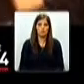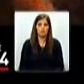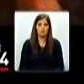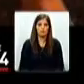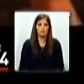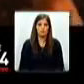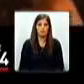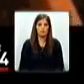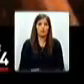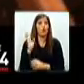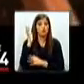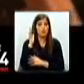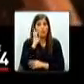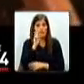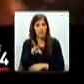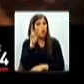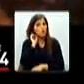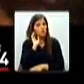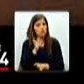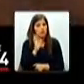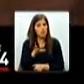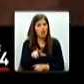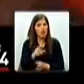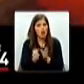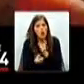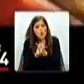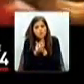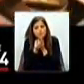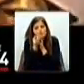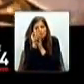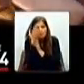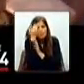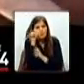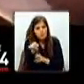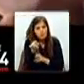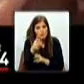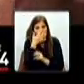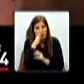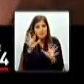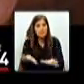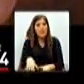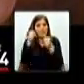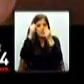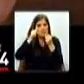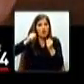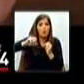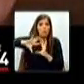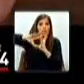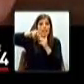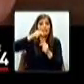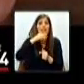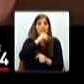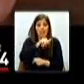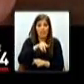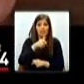Nos cinemas já se viu e ouviu sobre uma semente que germinou esta planta. Foi uma espécie de salvação do planeta Terra. Em Marte,